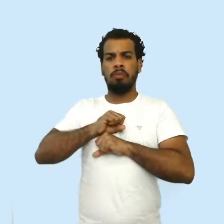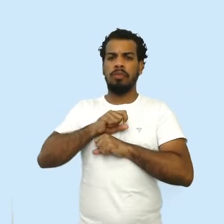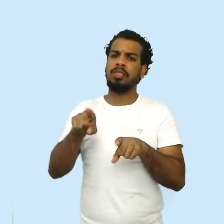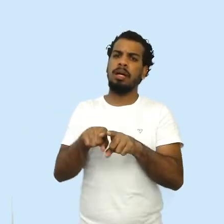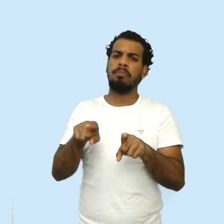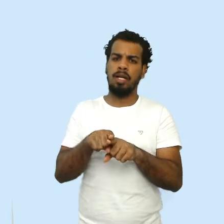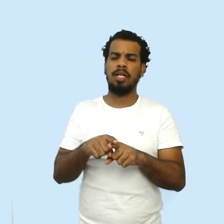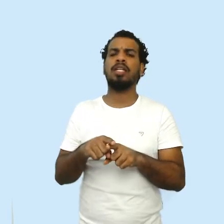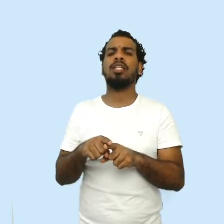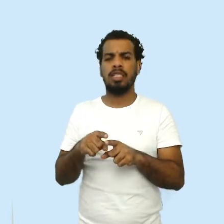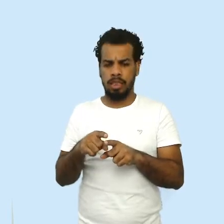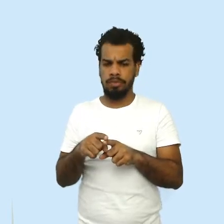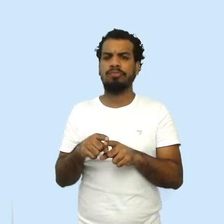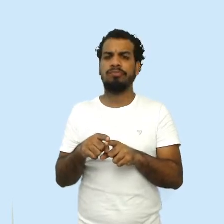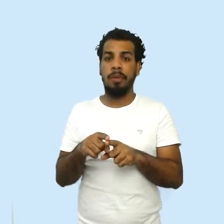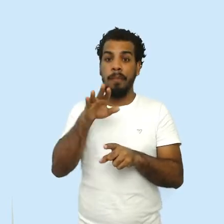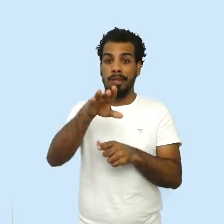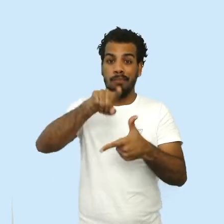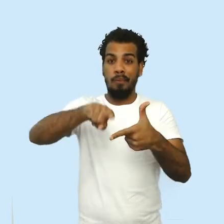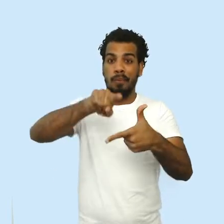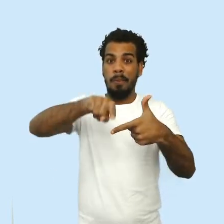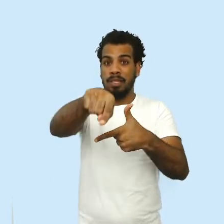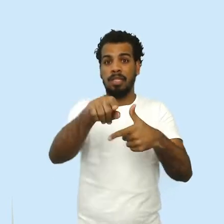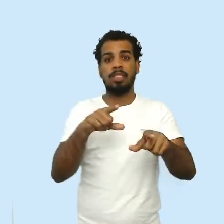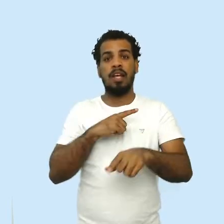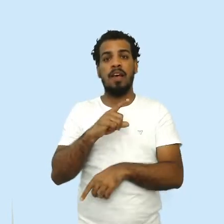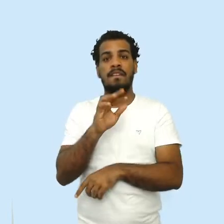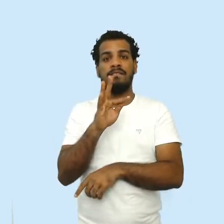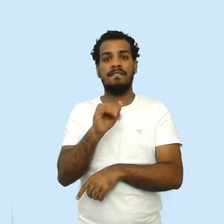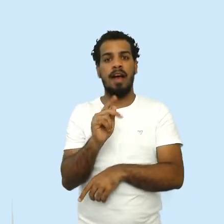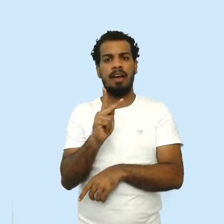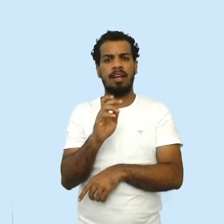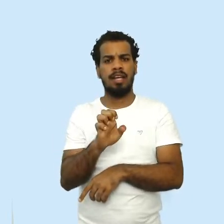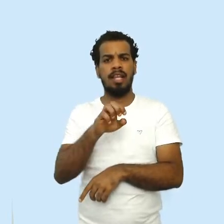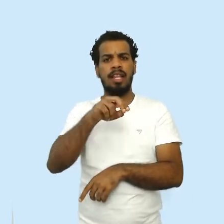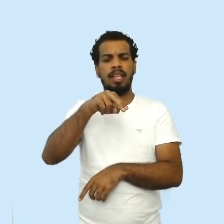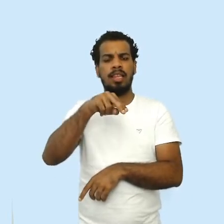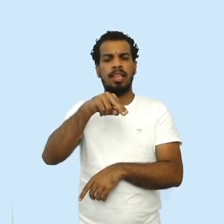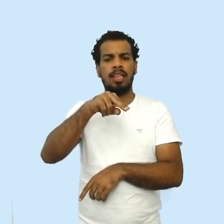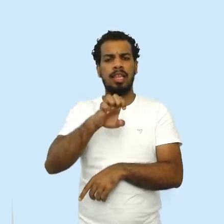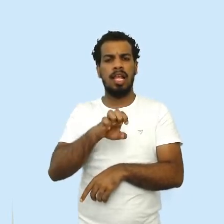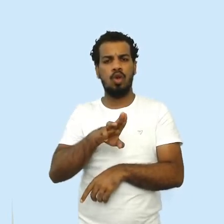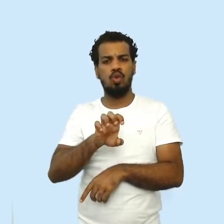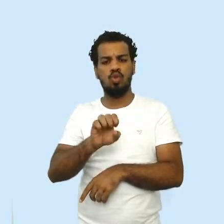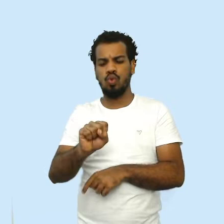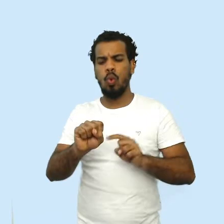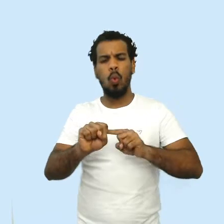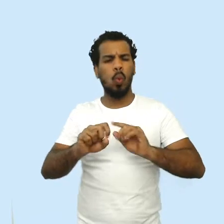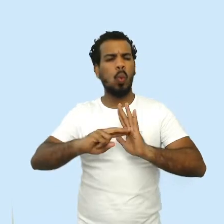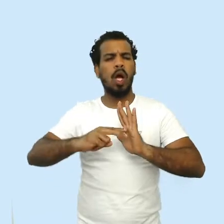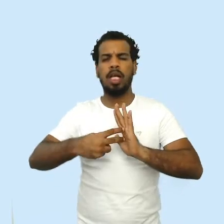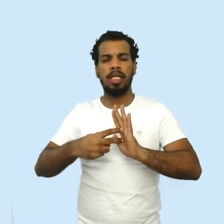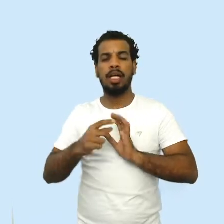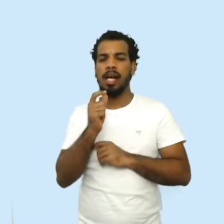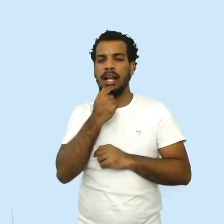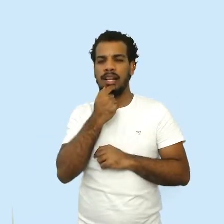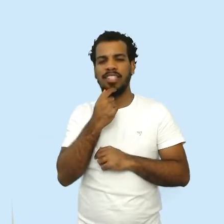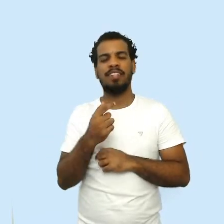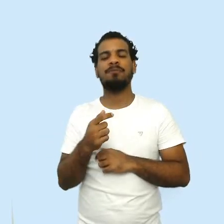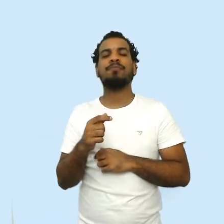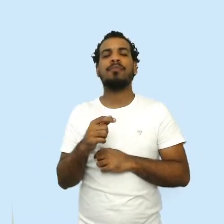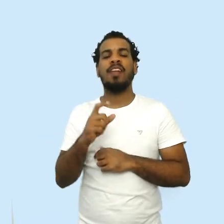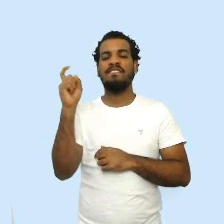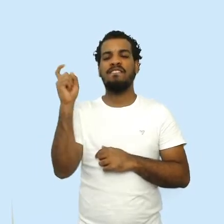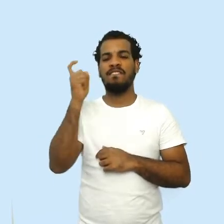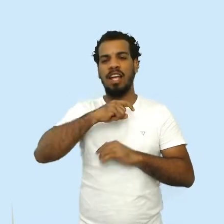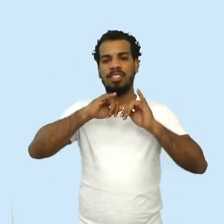consumidas. Esse é o grande problema, por exemplo, das fake news, porque são informações falsas com uma intenção.